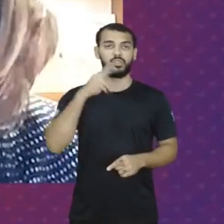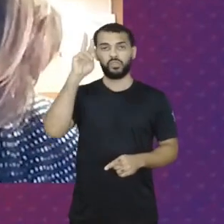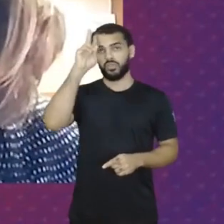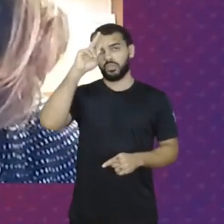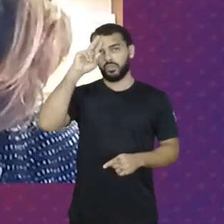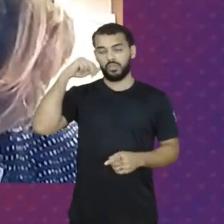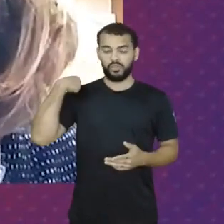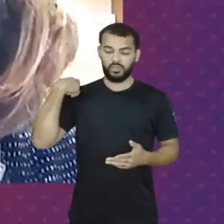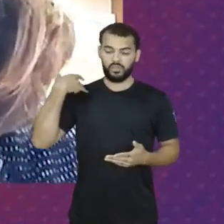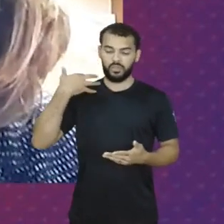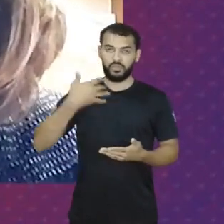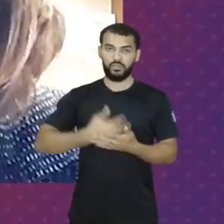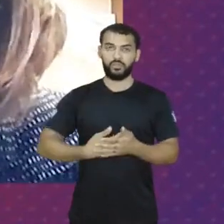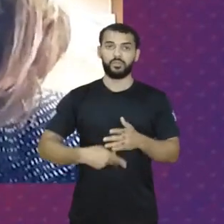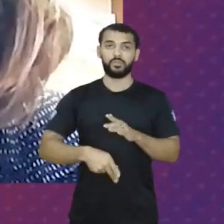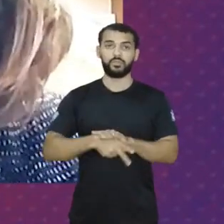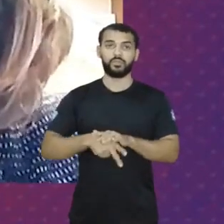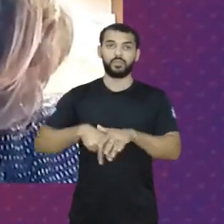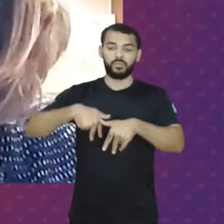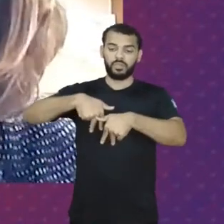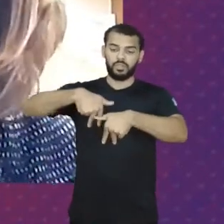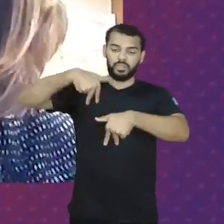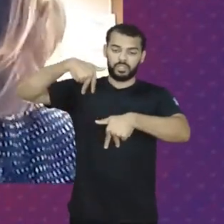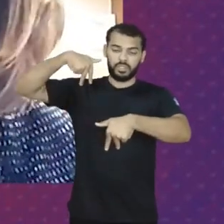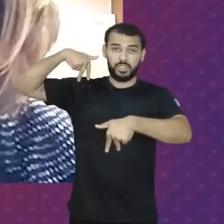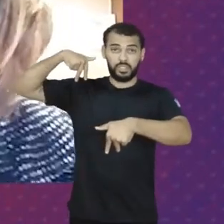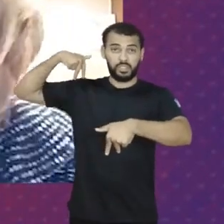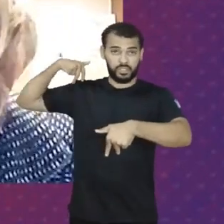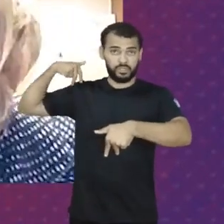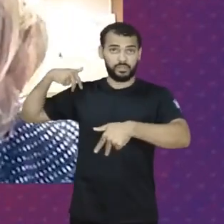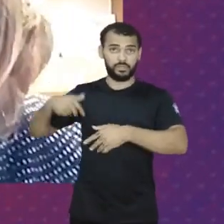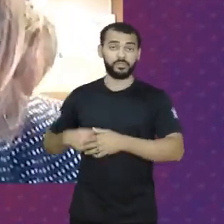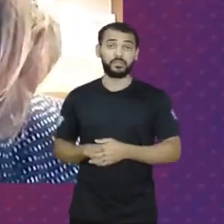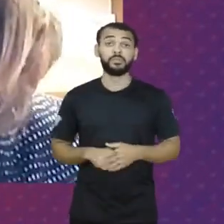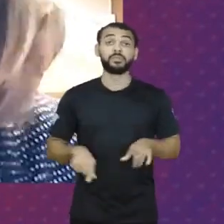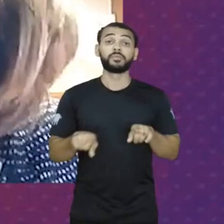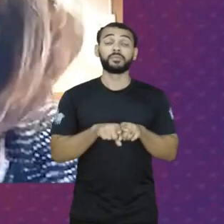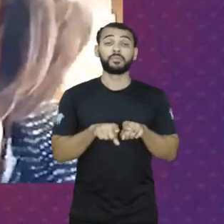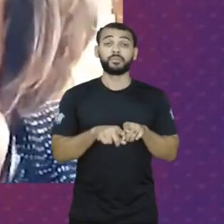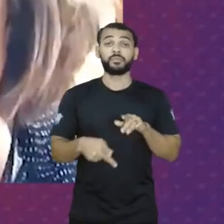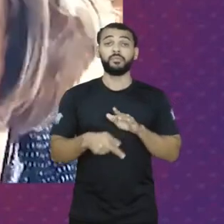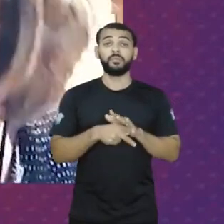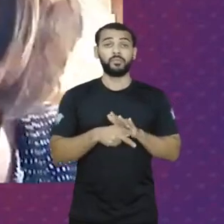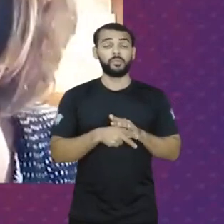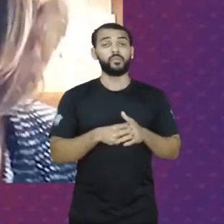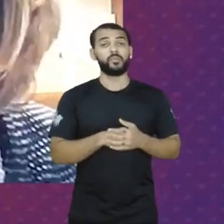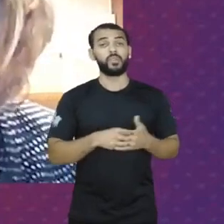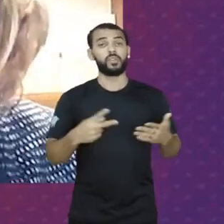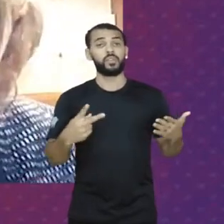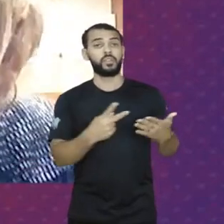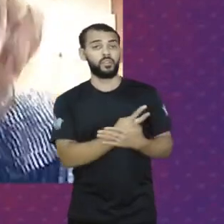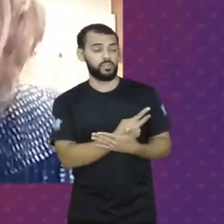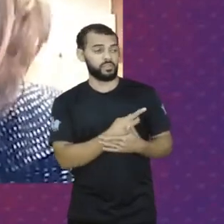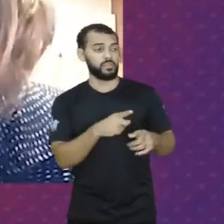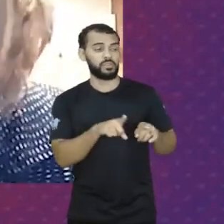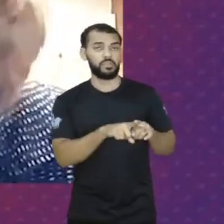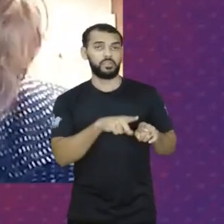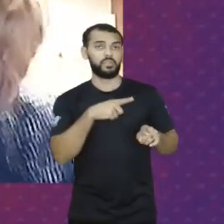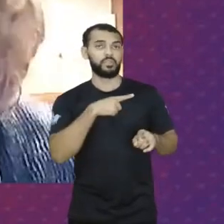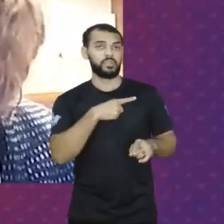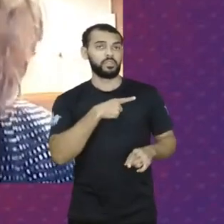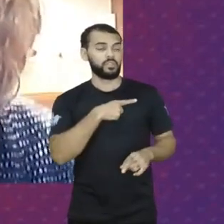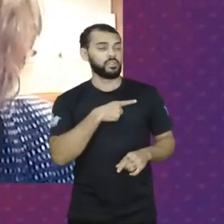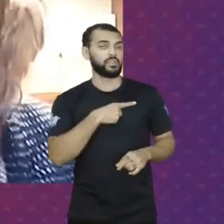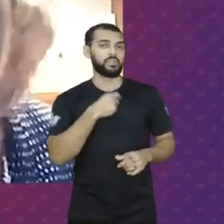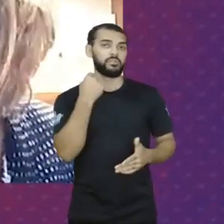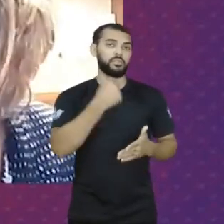nossa ancestralidade. O Partido das Trabalhadoras e dos Trabalhadores é que nasce da luta concreta, nasce inclusive da